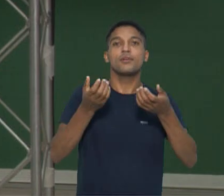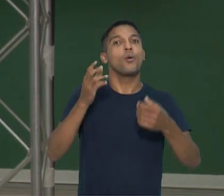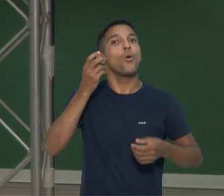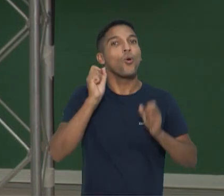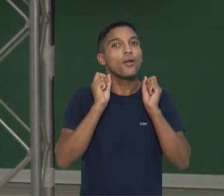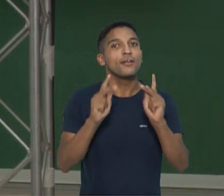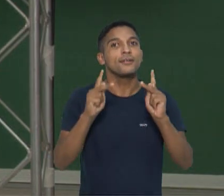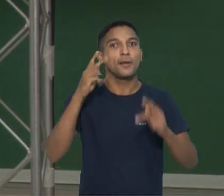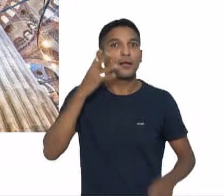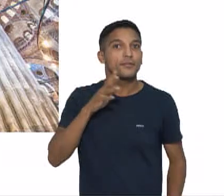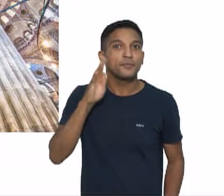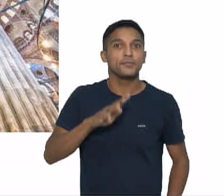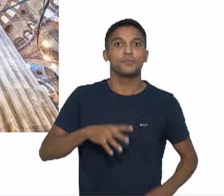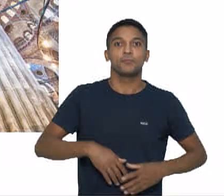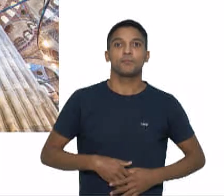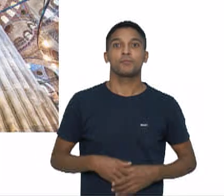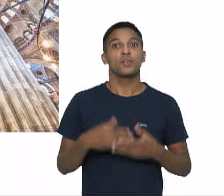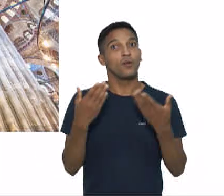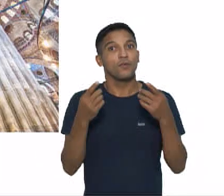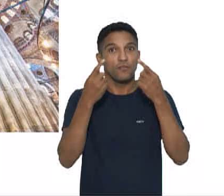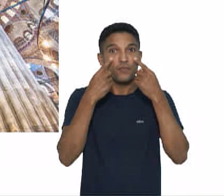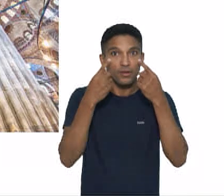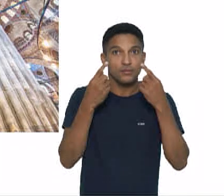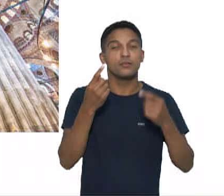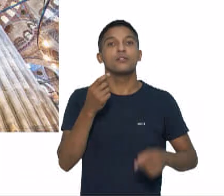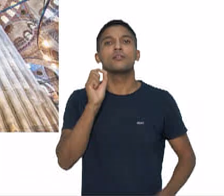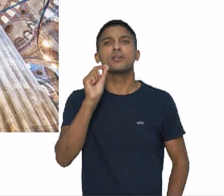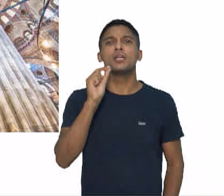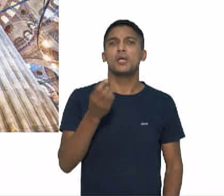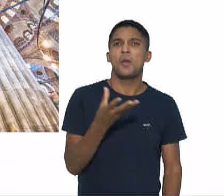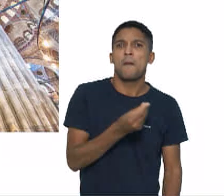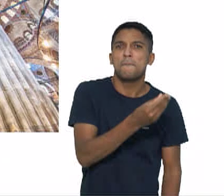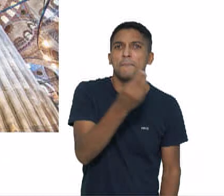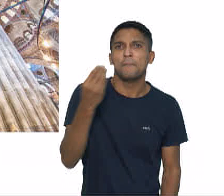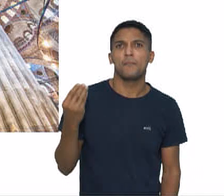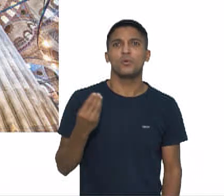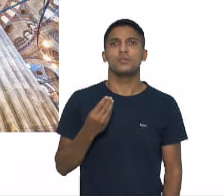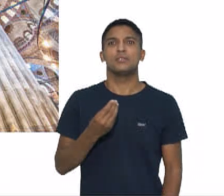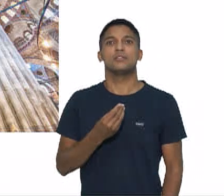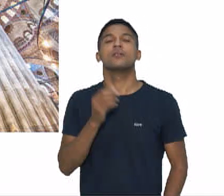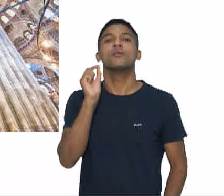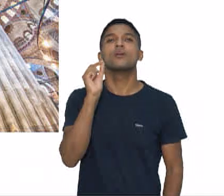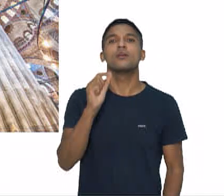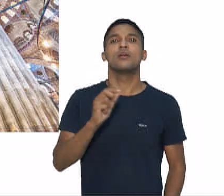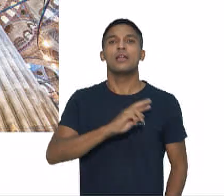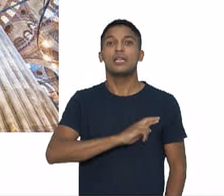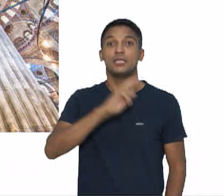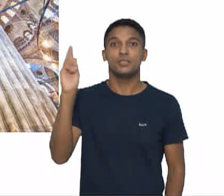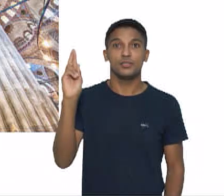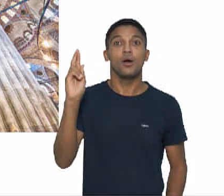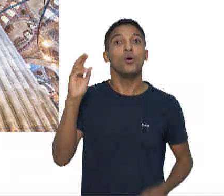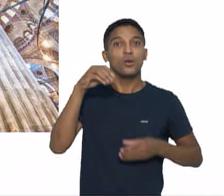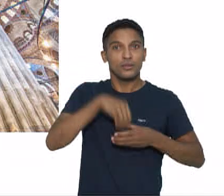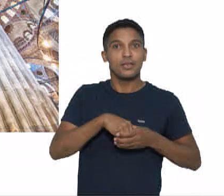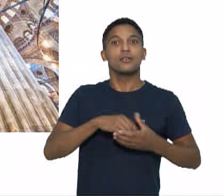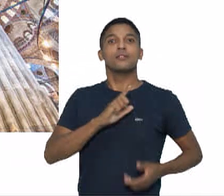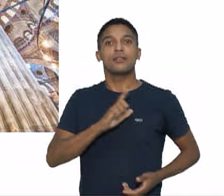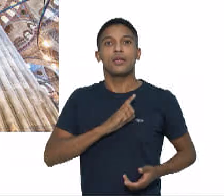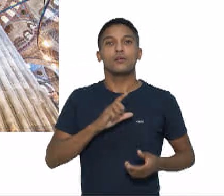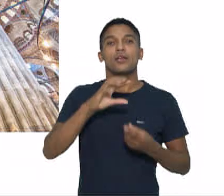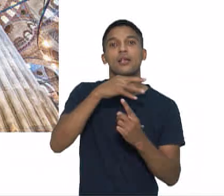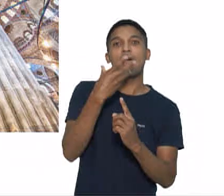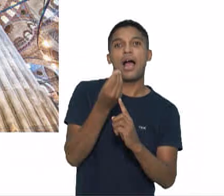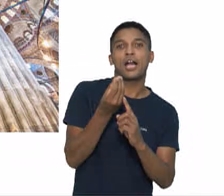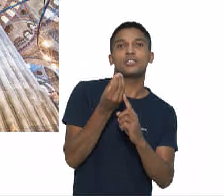Legal. E olha só, muitas são as religiões que se expressam por meio da arte. Alguns desenhos podem ser